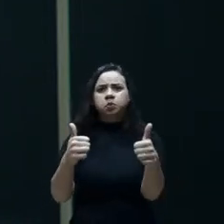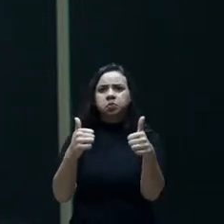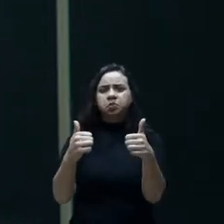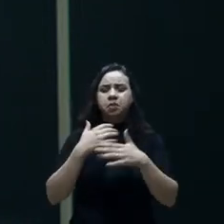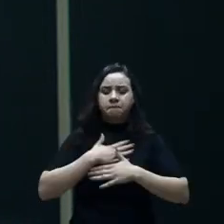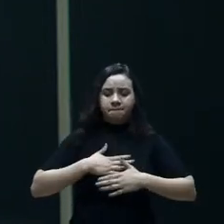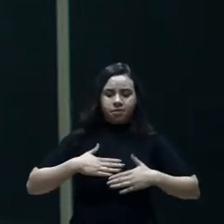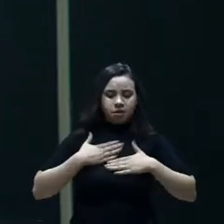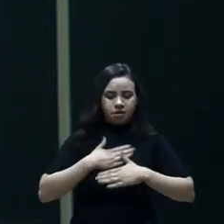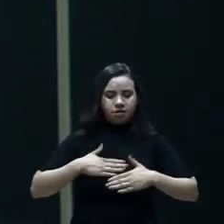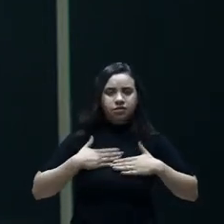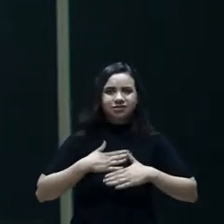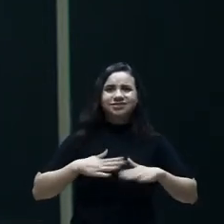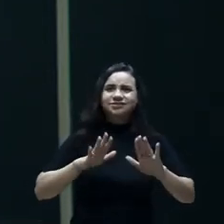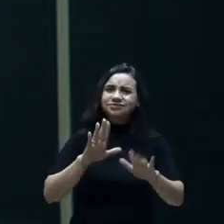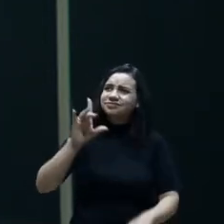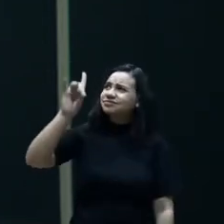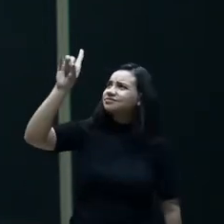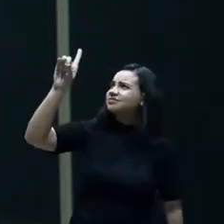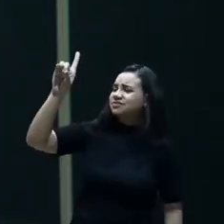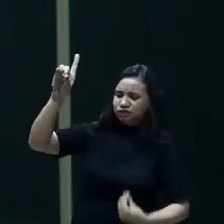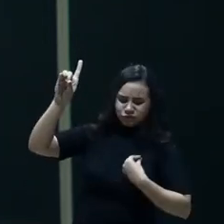Mas não temos quase nada de vida com Deus.